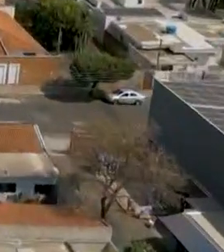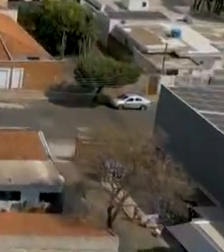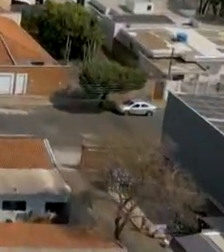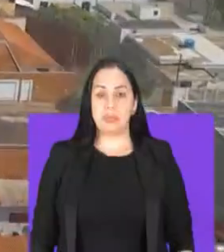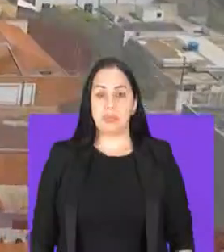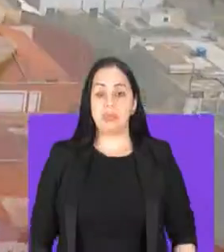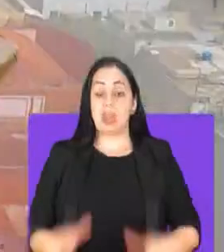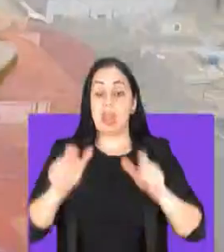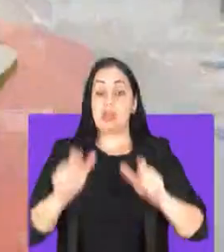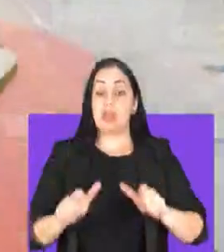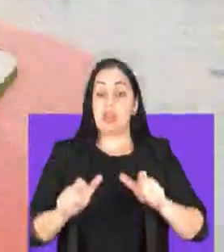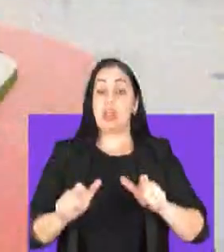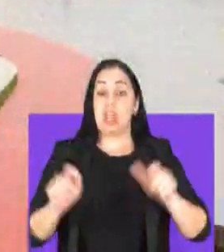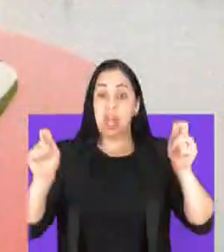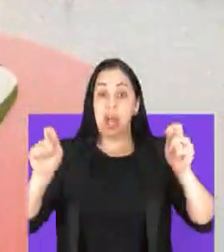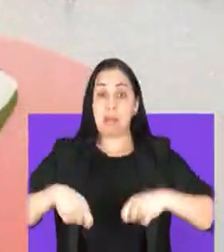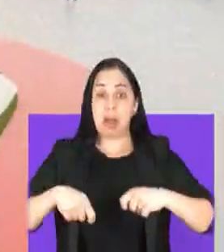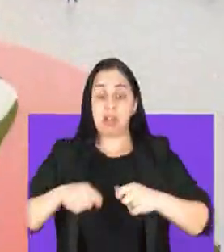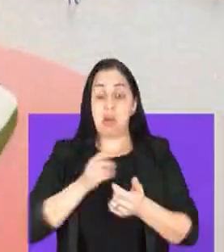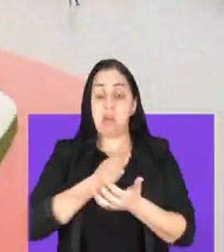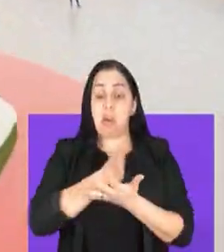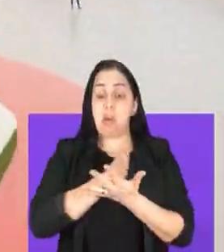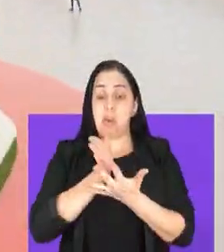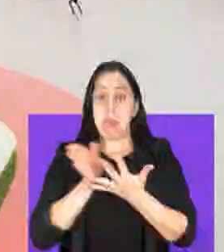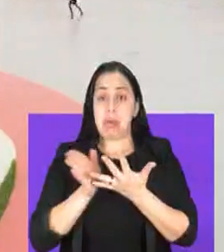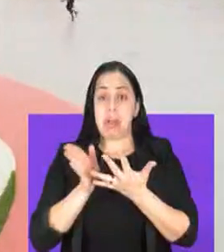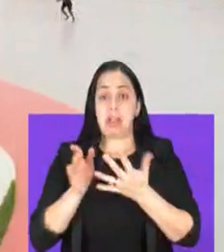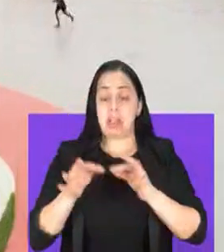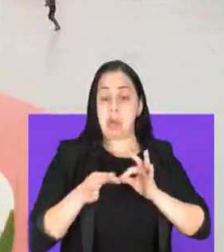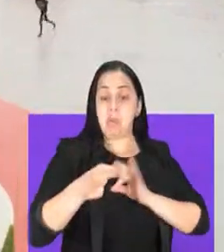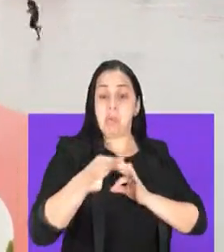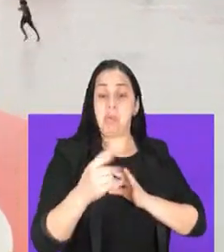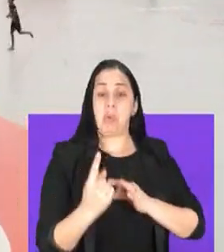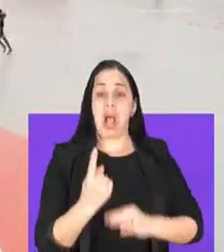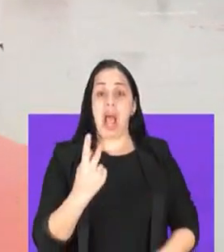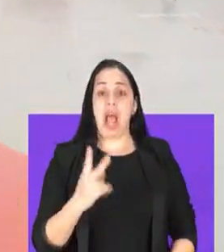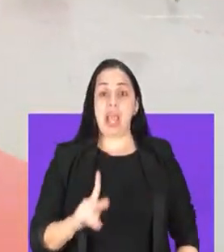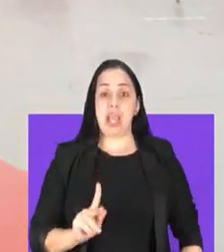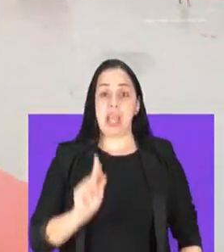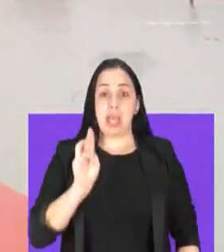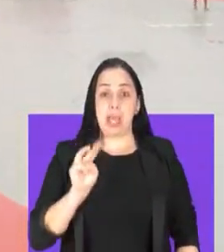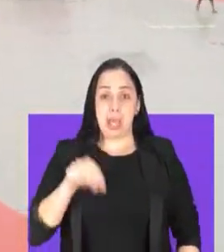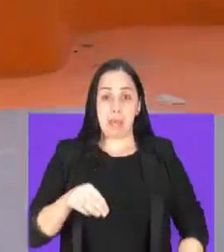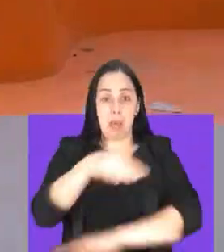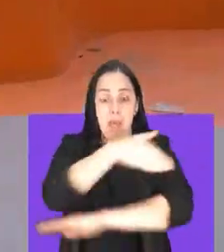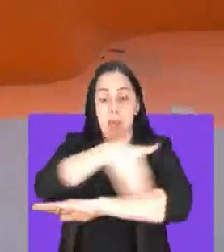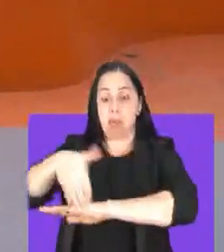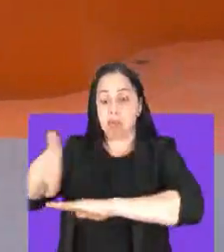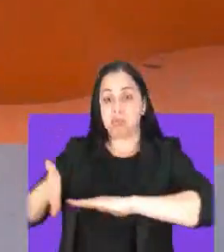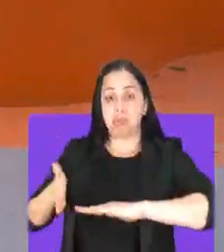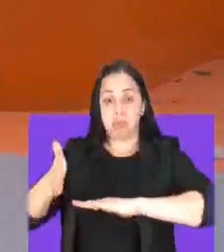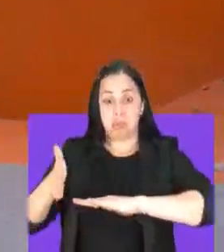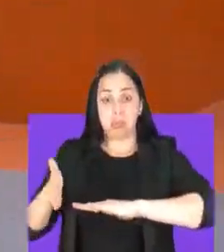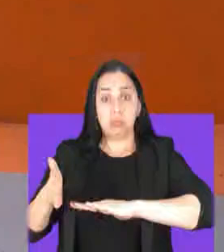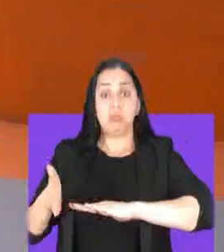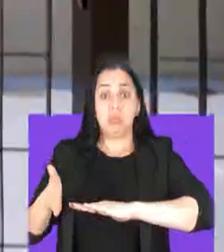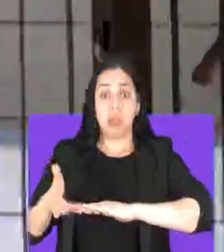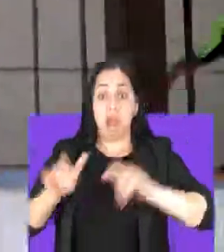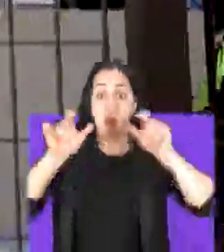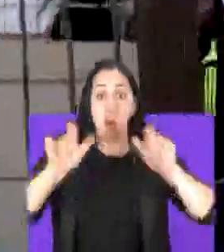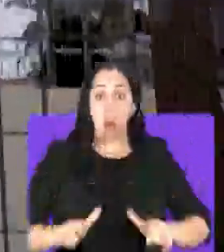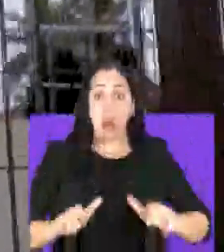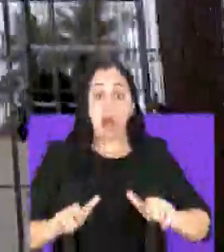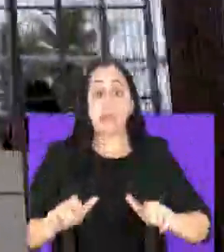cidade o parque multiuso que se estende por mais de 1 km ligando a Rua dos fundadores a Afonso Paula